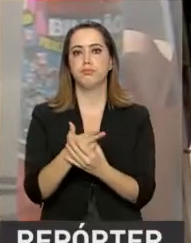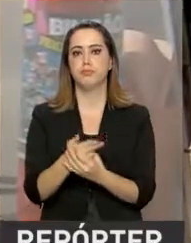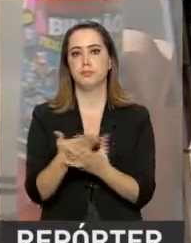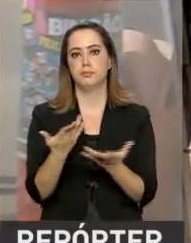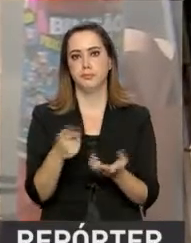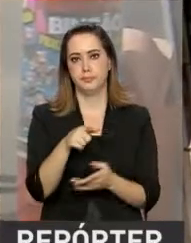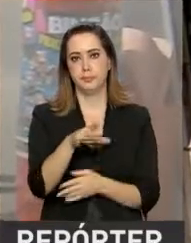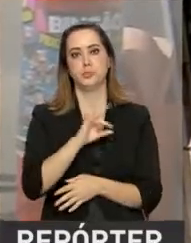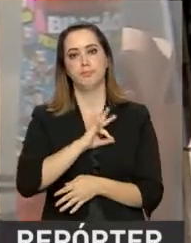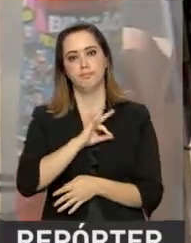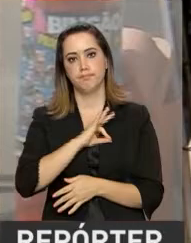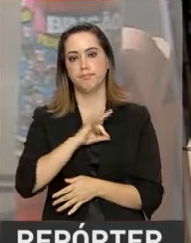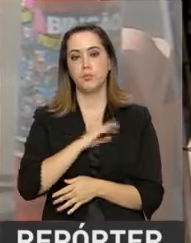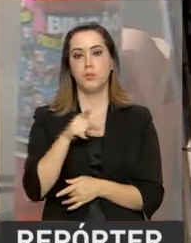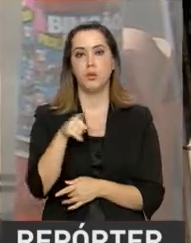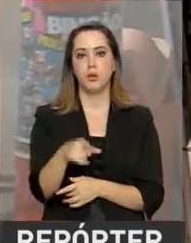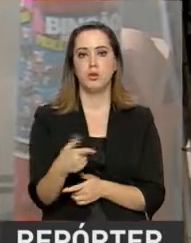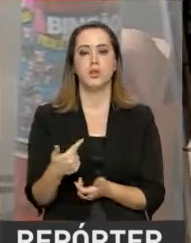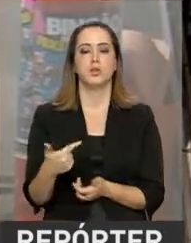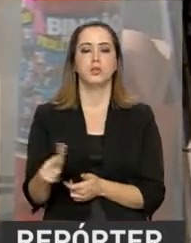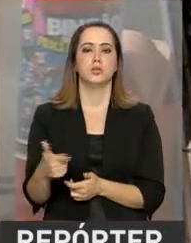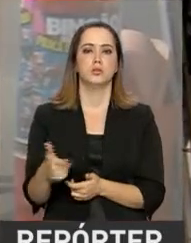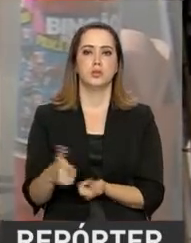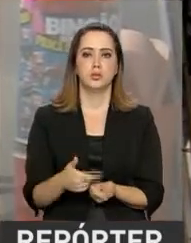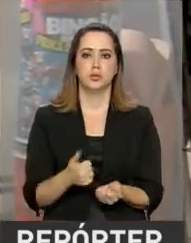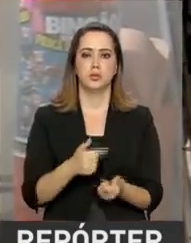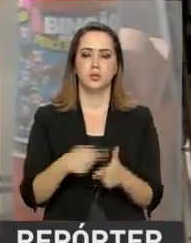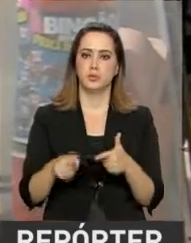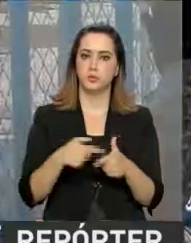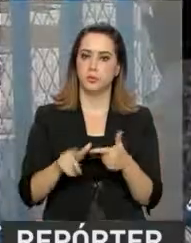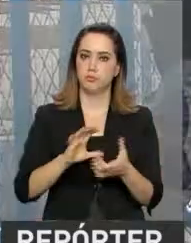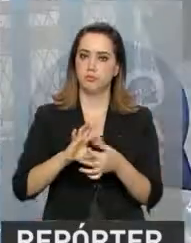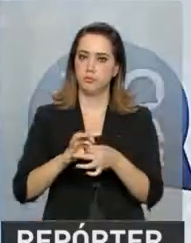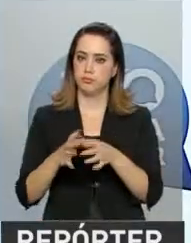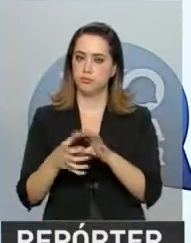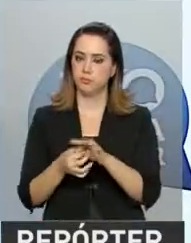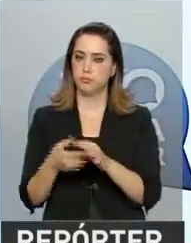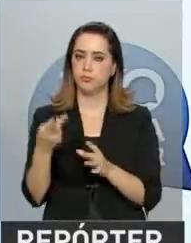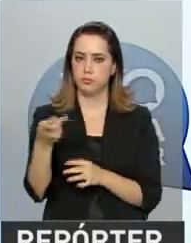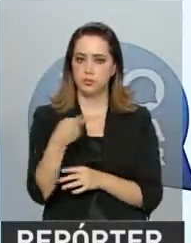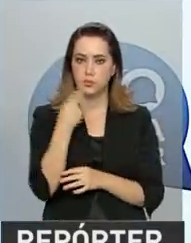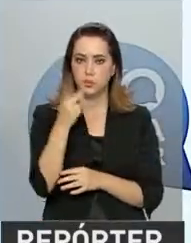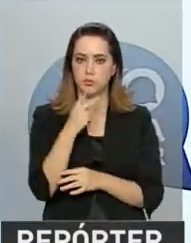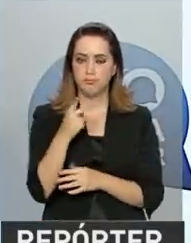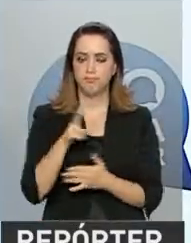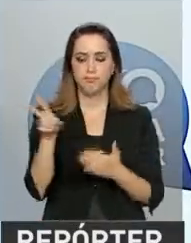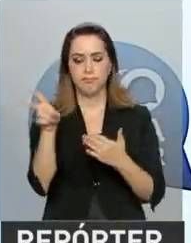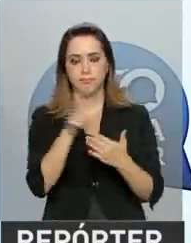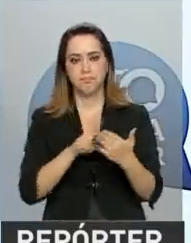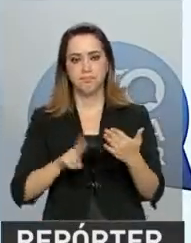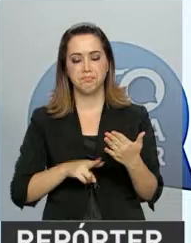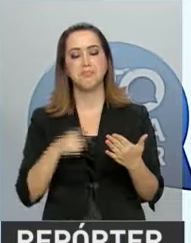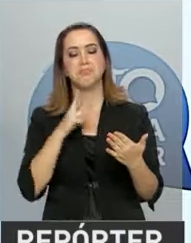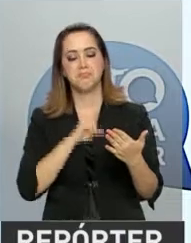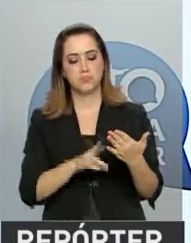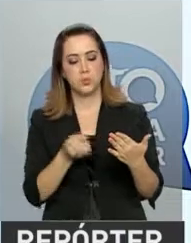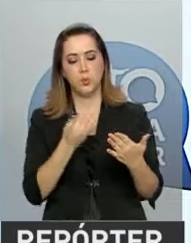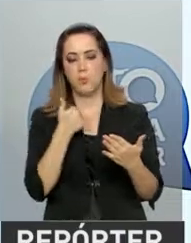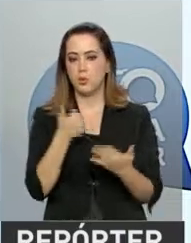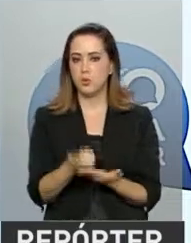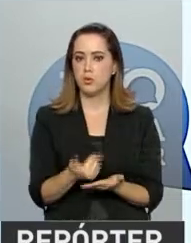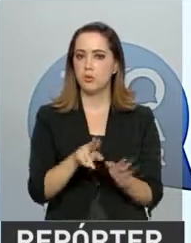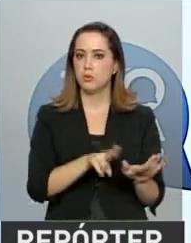Jogos Olímpicos porque não tem relação com a competição. O ministro também fez uma avaliação positiva da primeira semana de